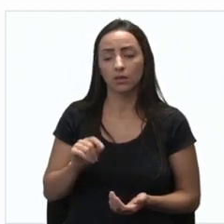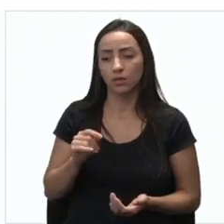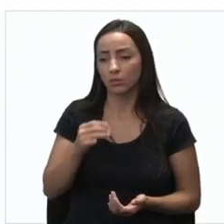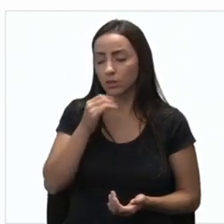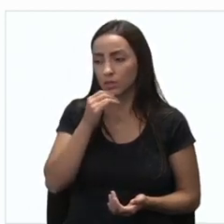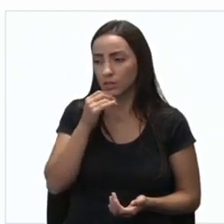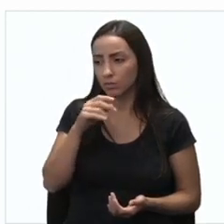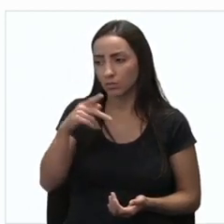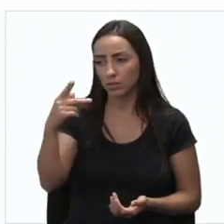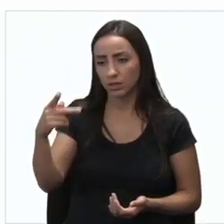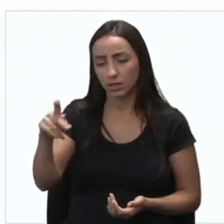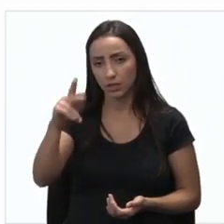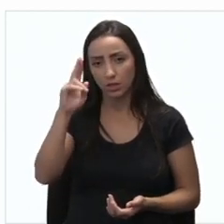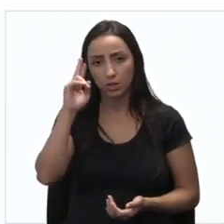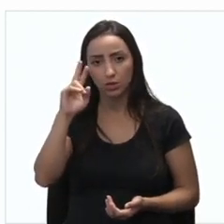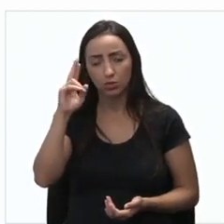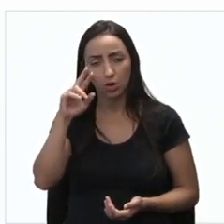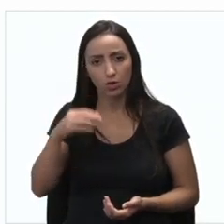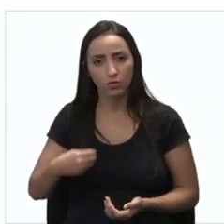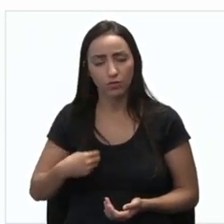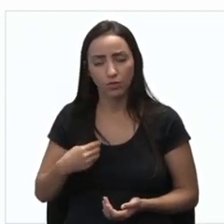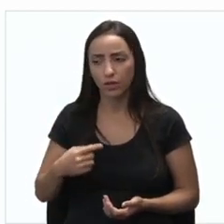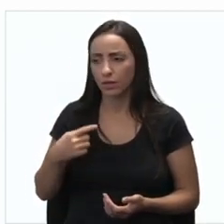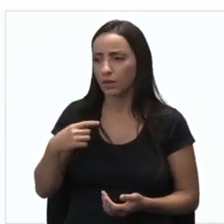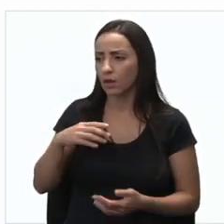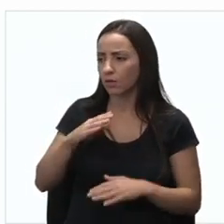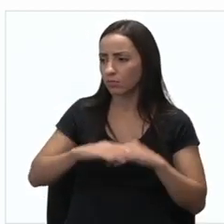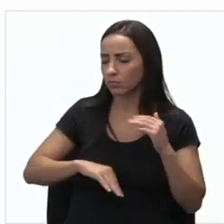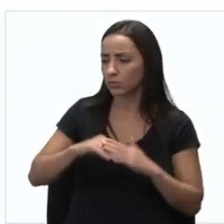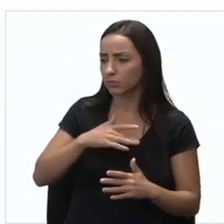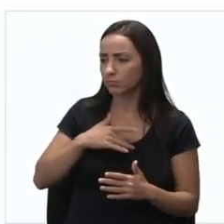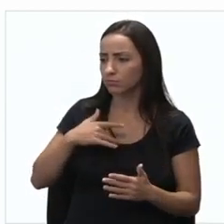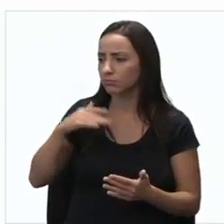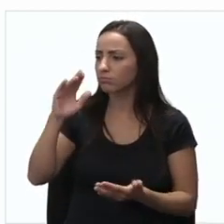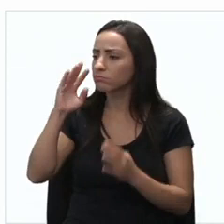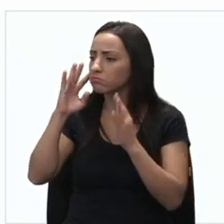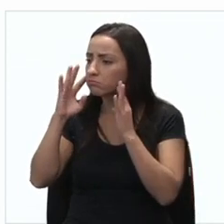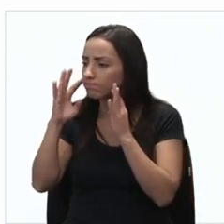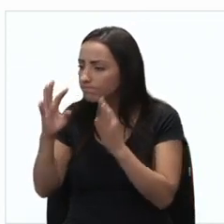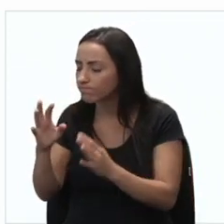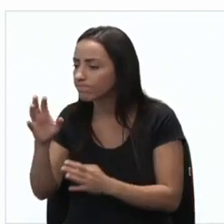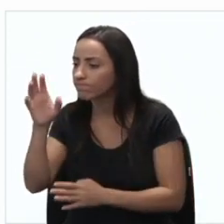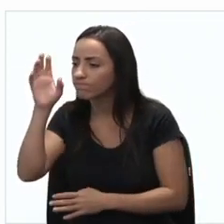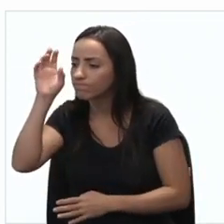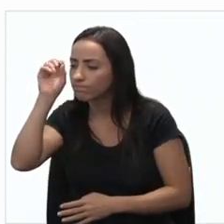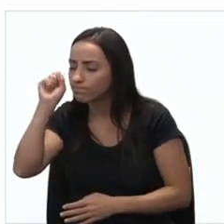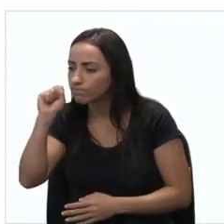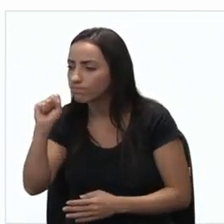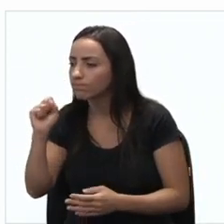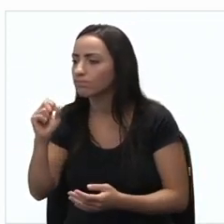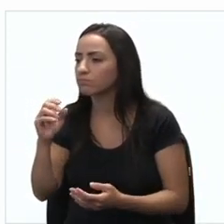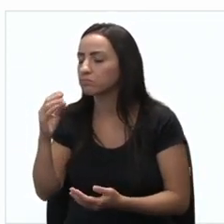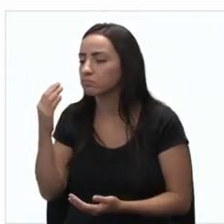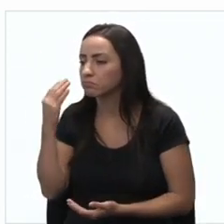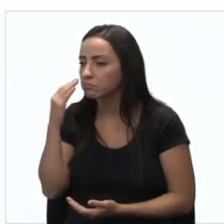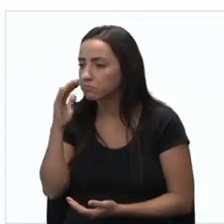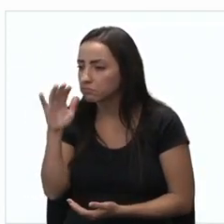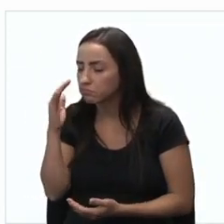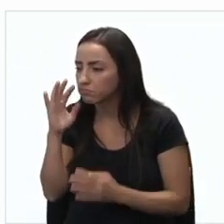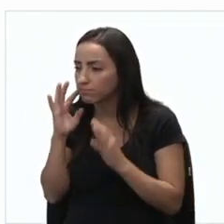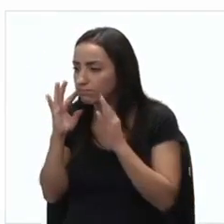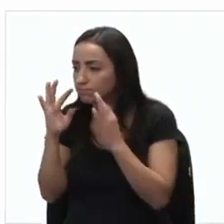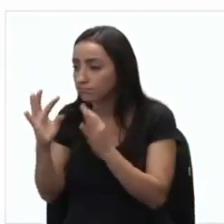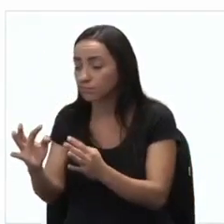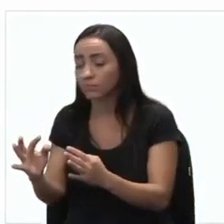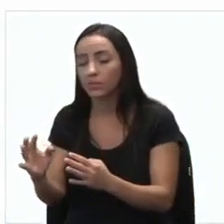de vida do paciente, por meio de perguntas, de uma escuta ativa, vai se